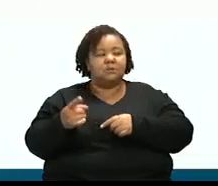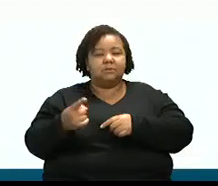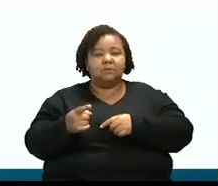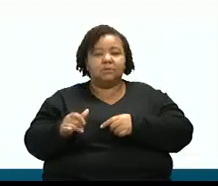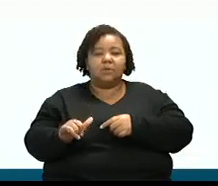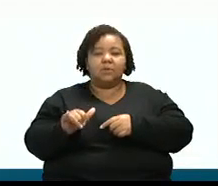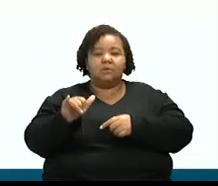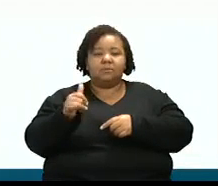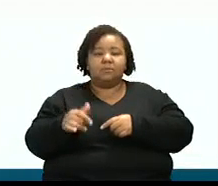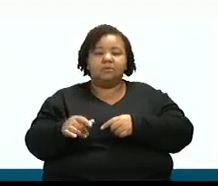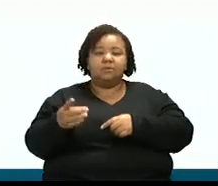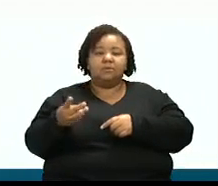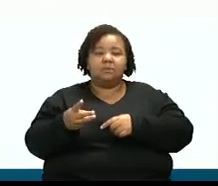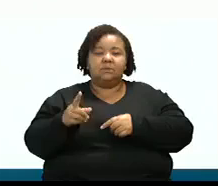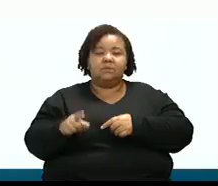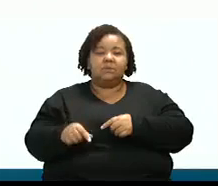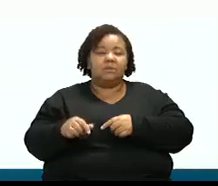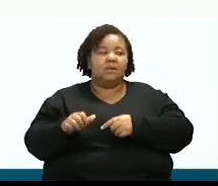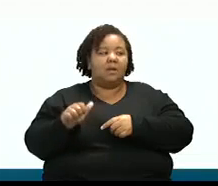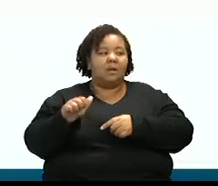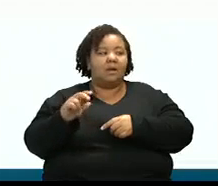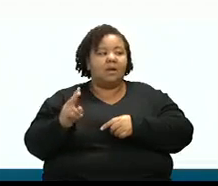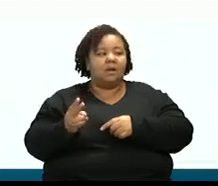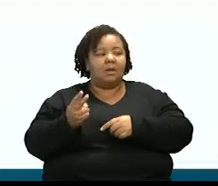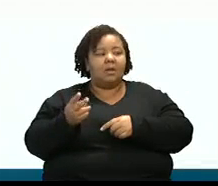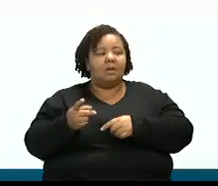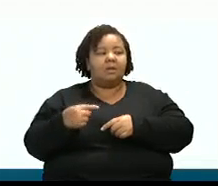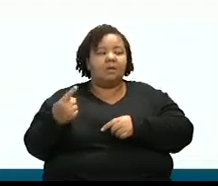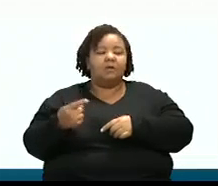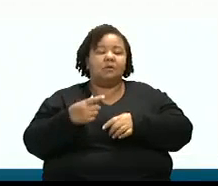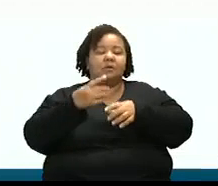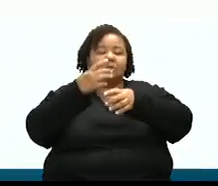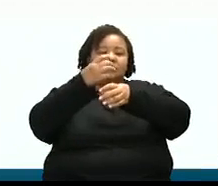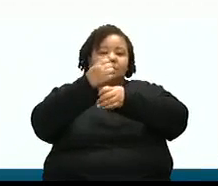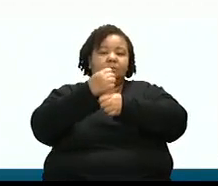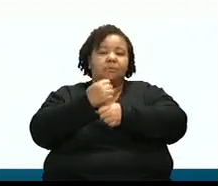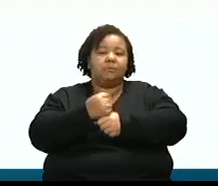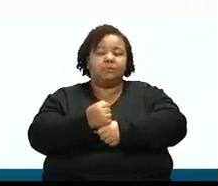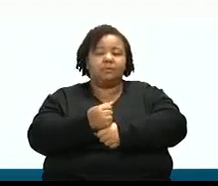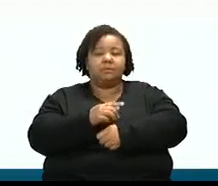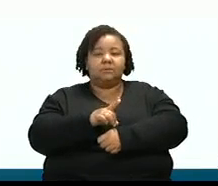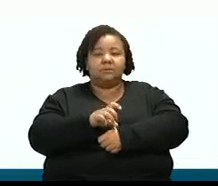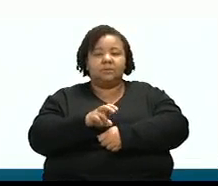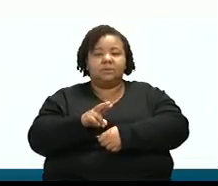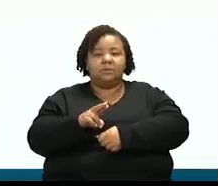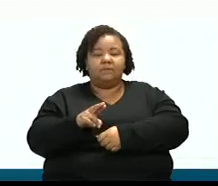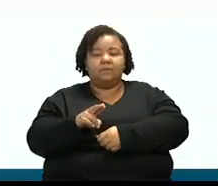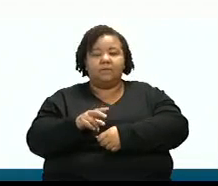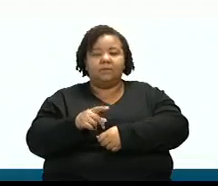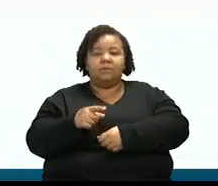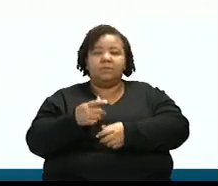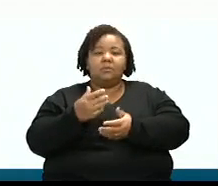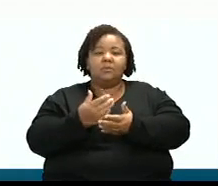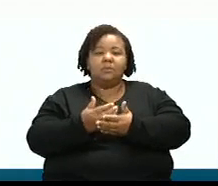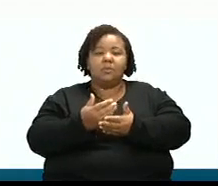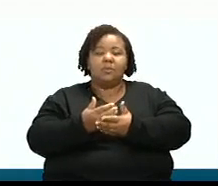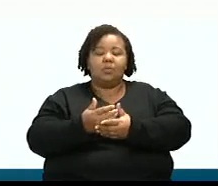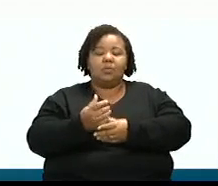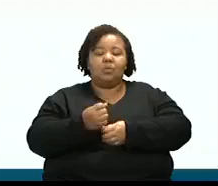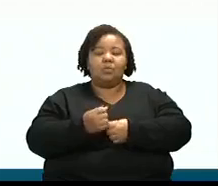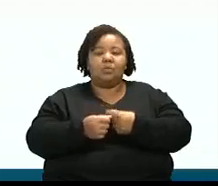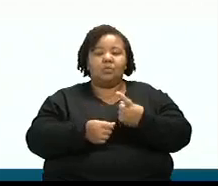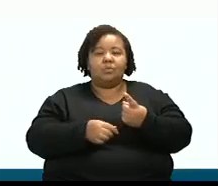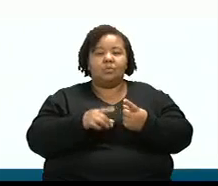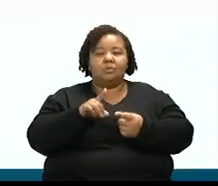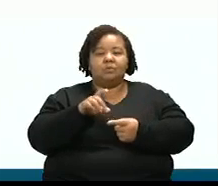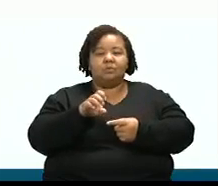a y, da terceira em relação a h, e nós somamos todas essas derivadas. Então, eu só calculo uma